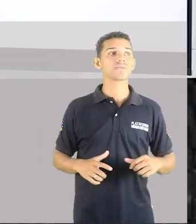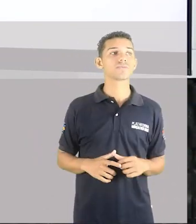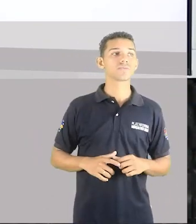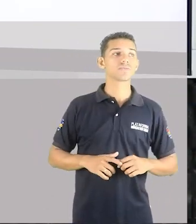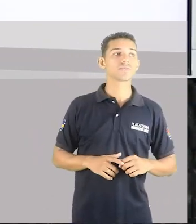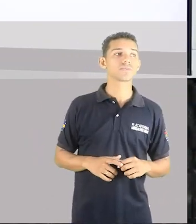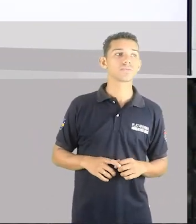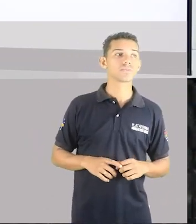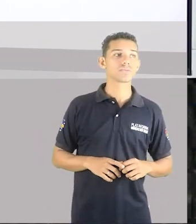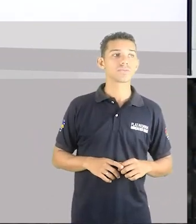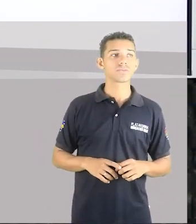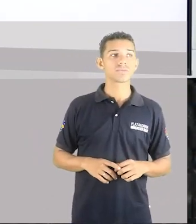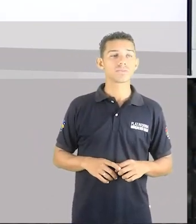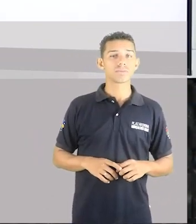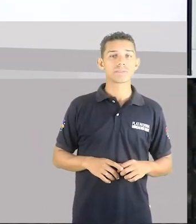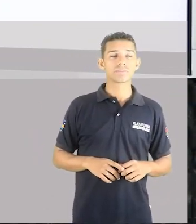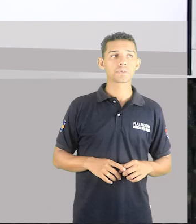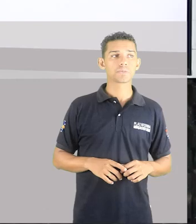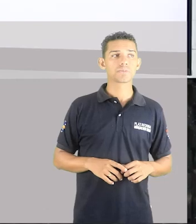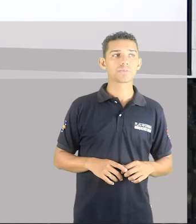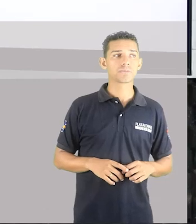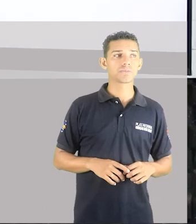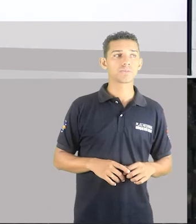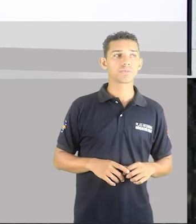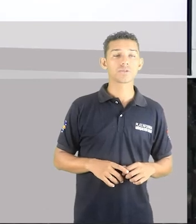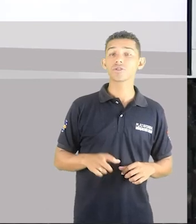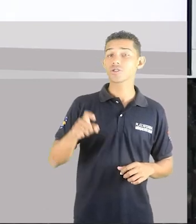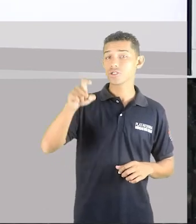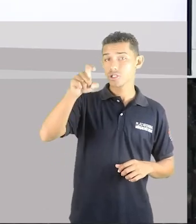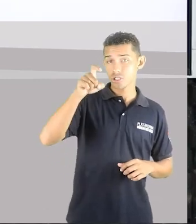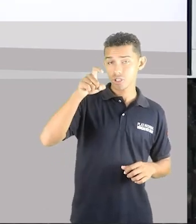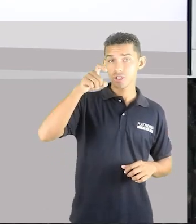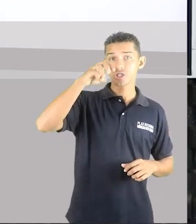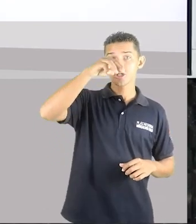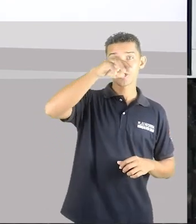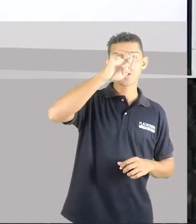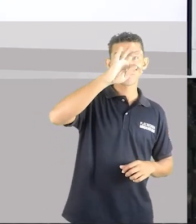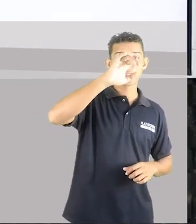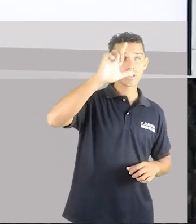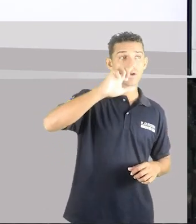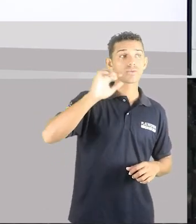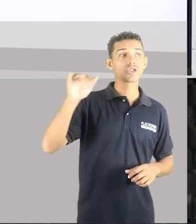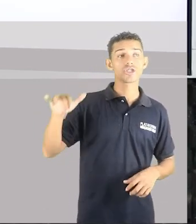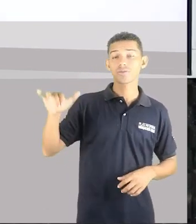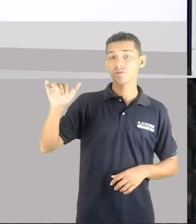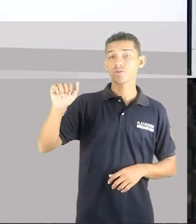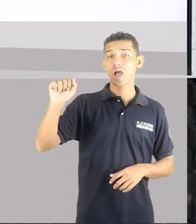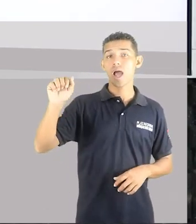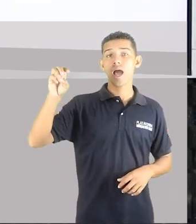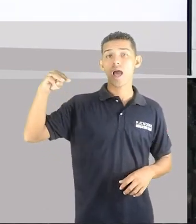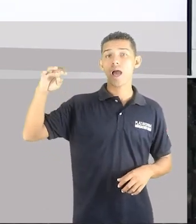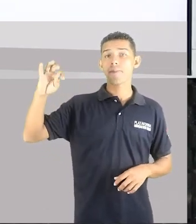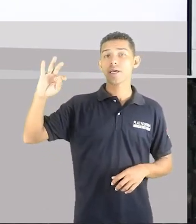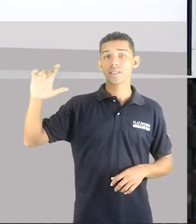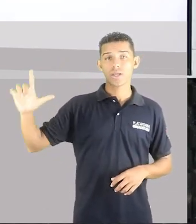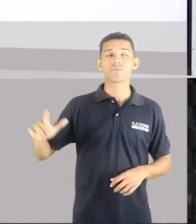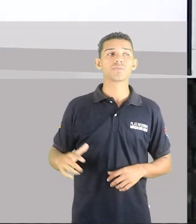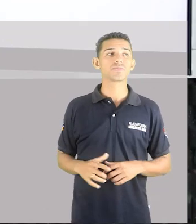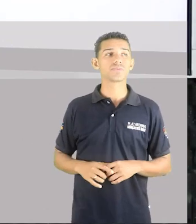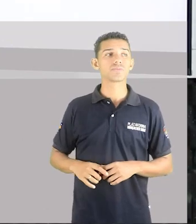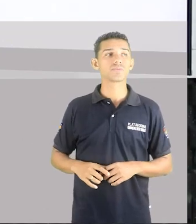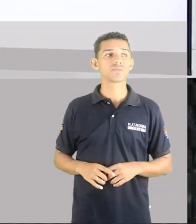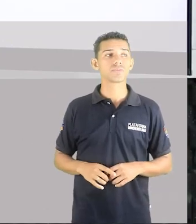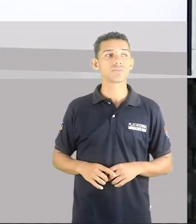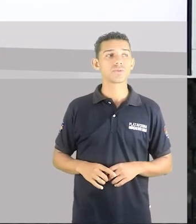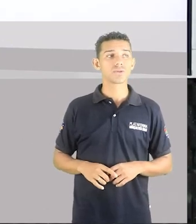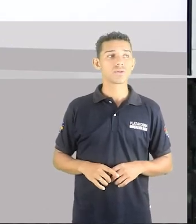aqui eu tenho X sendo formado por metal e Y por ametal. Aqui eu tenho uma